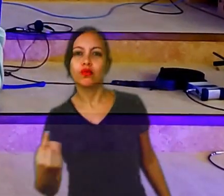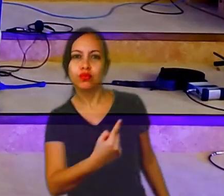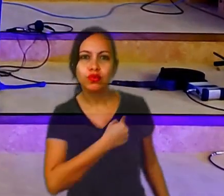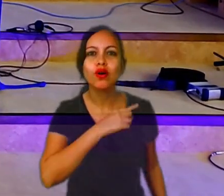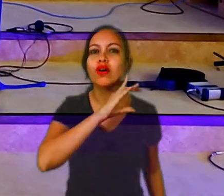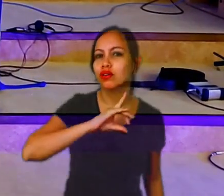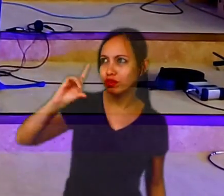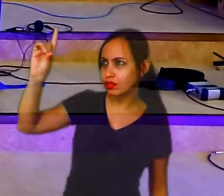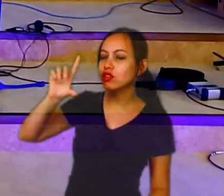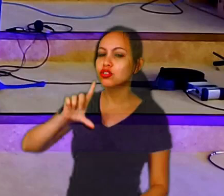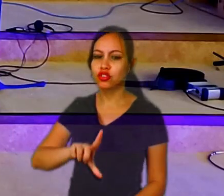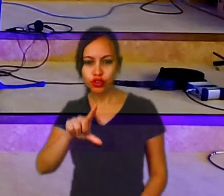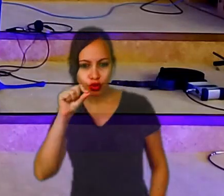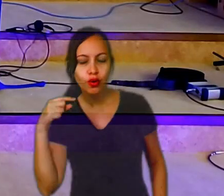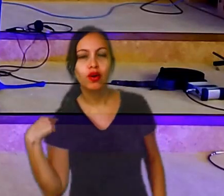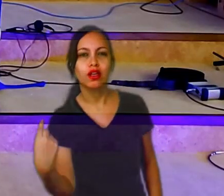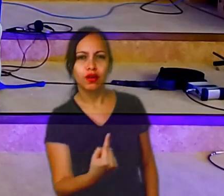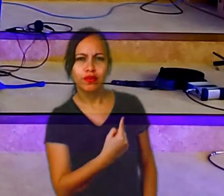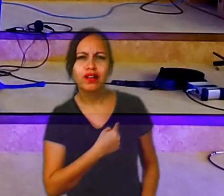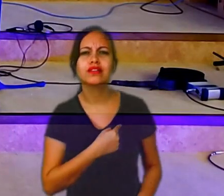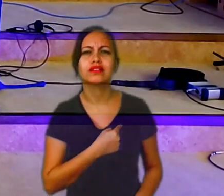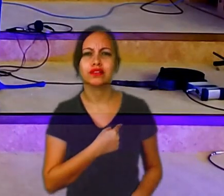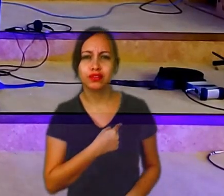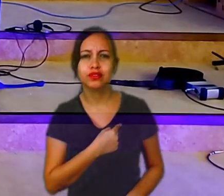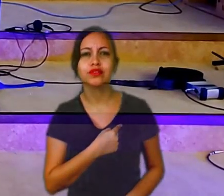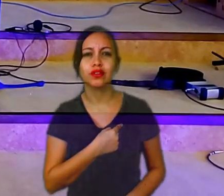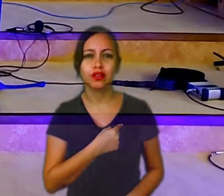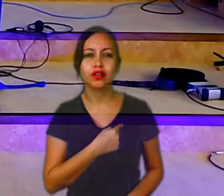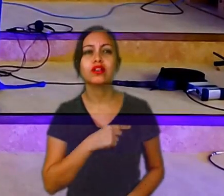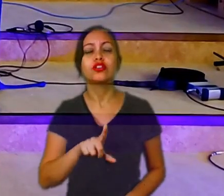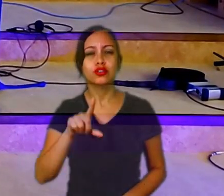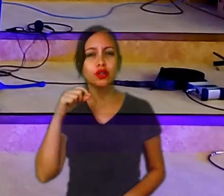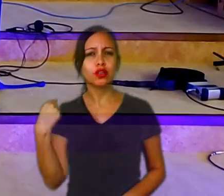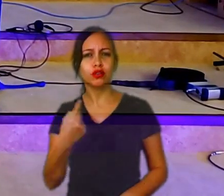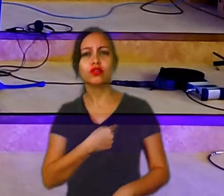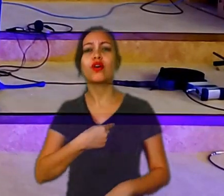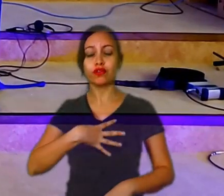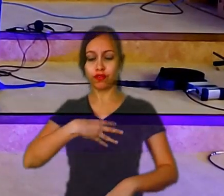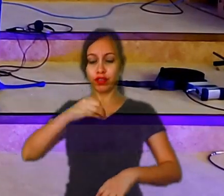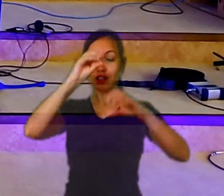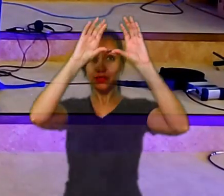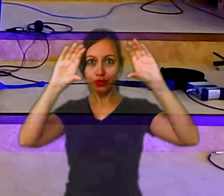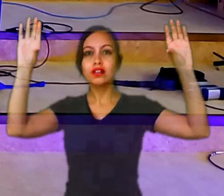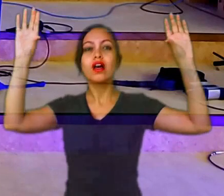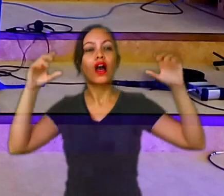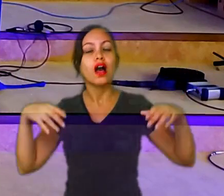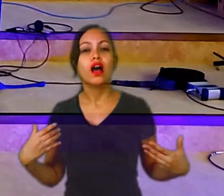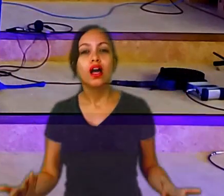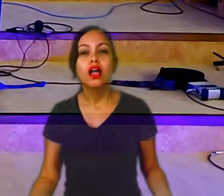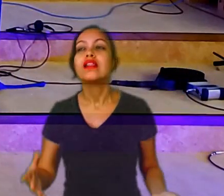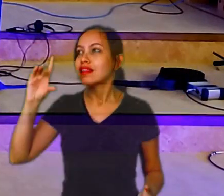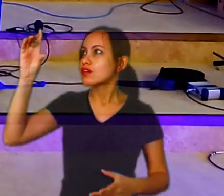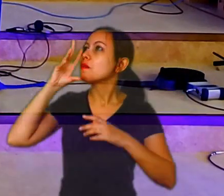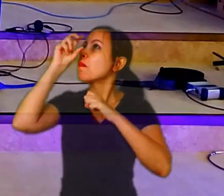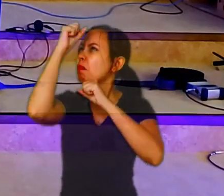nos escolheu, nos separou, nos elegeu, cidadão dos céus, Ele é poderoso para fazer